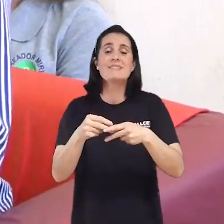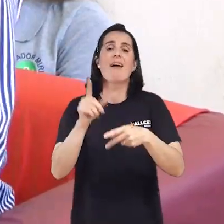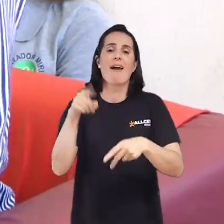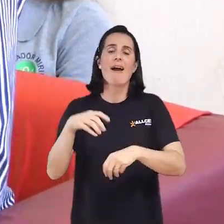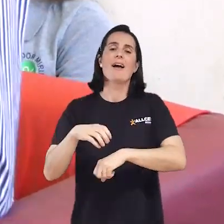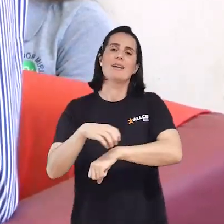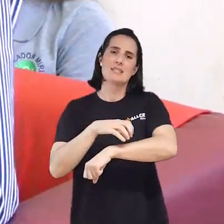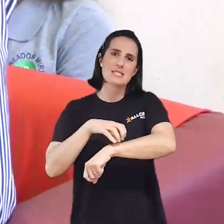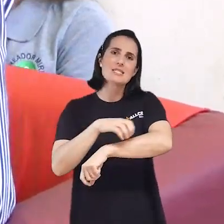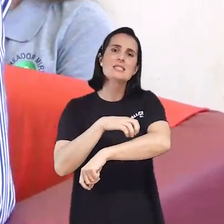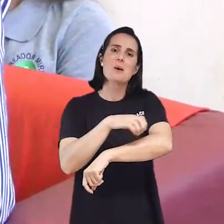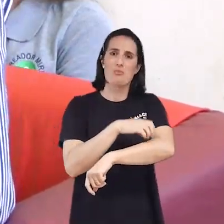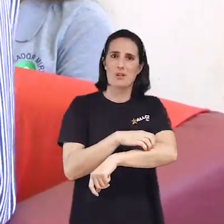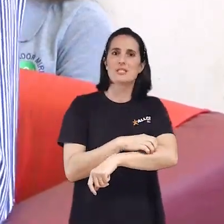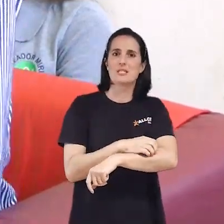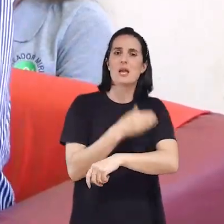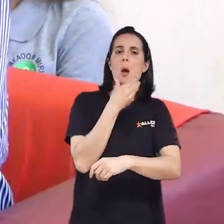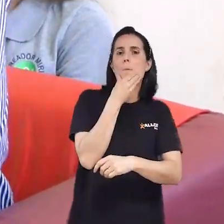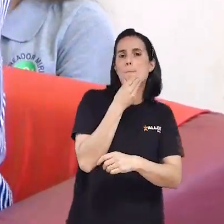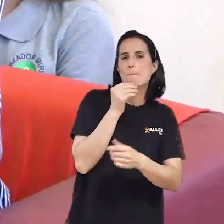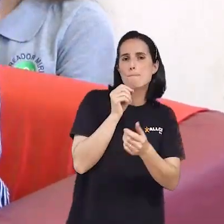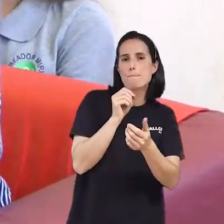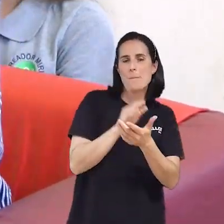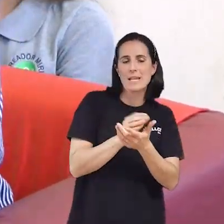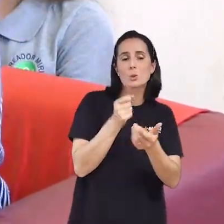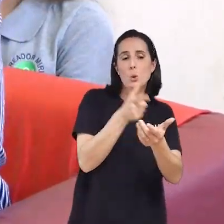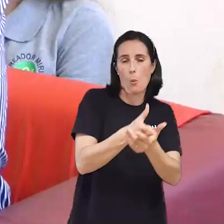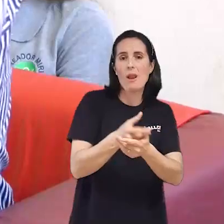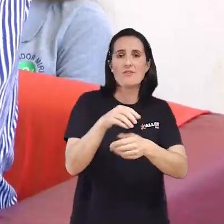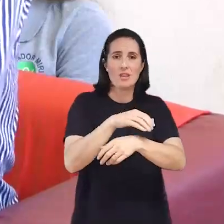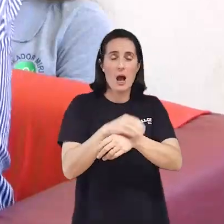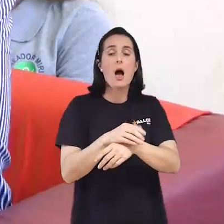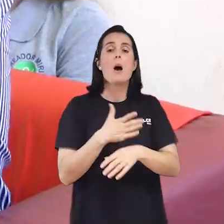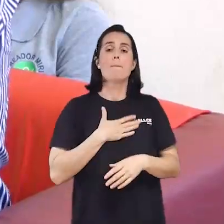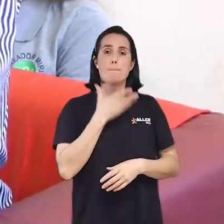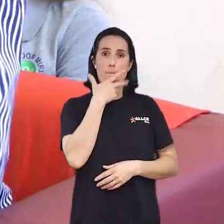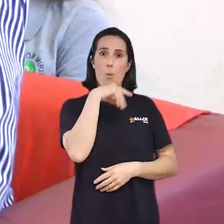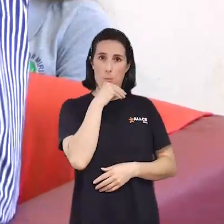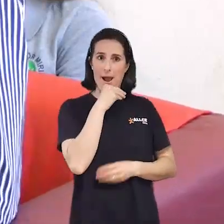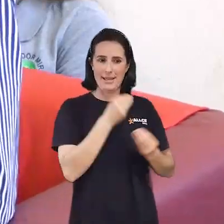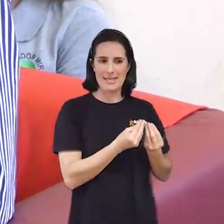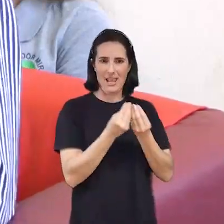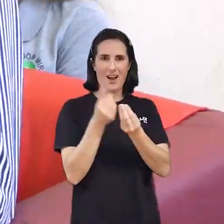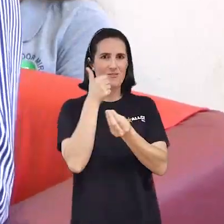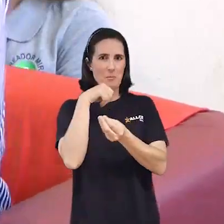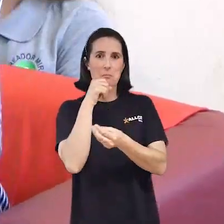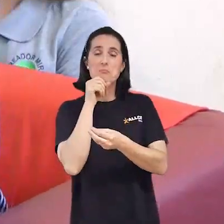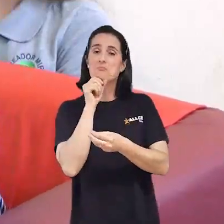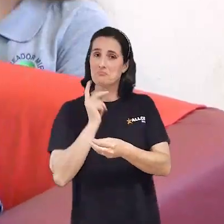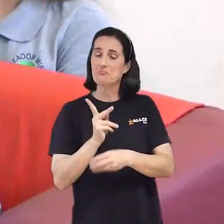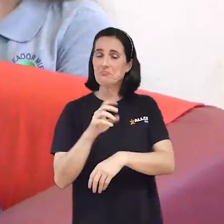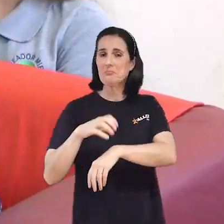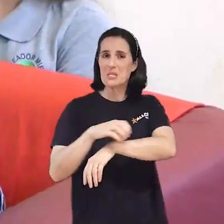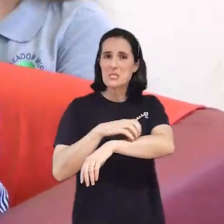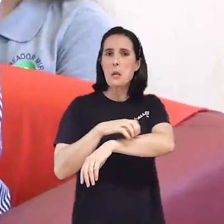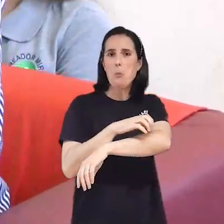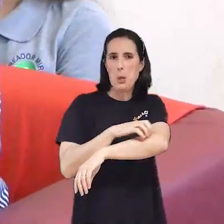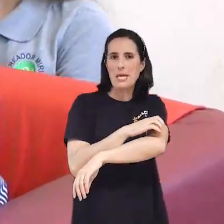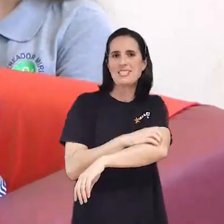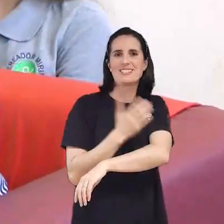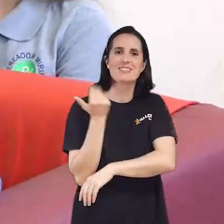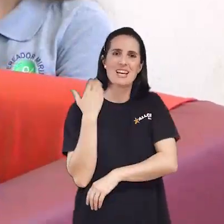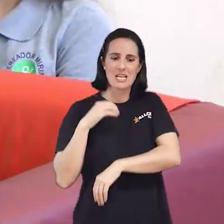falei antes, éramos muito pobres, assim, então o pai não tinha como presentear a mãe. E o que se presenteava